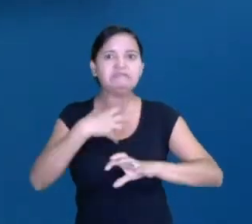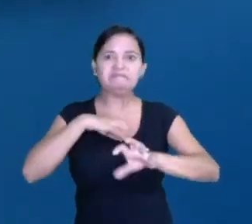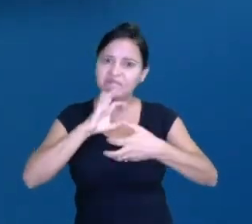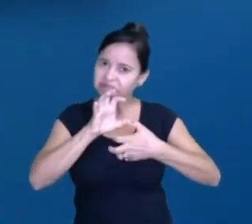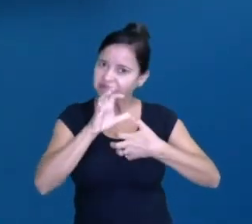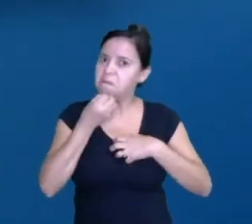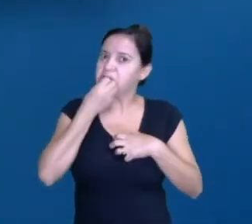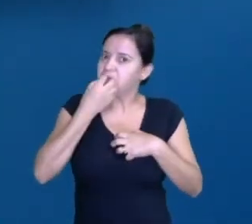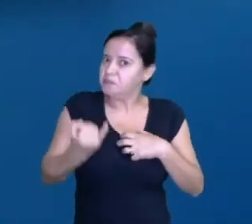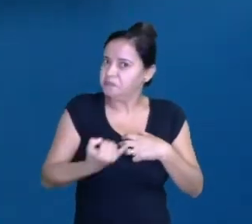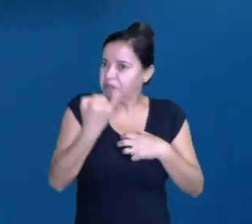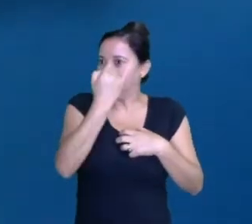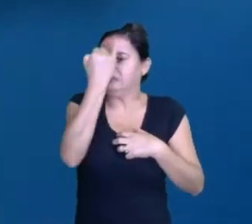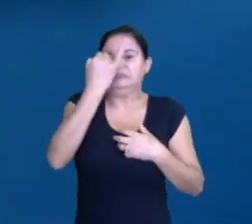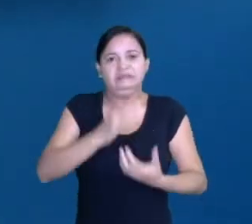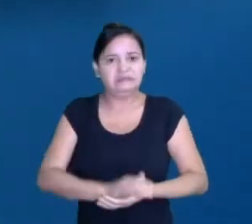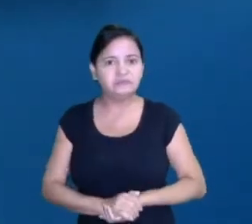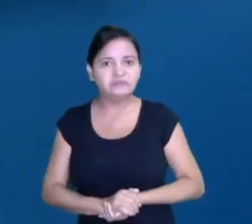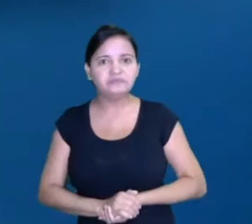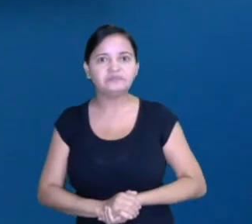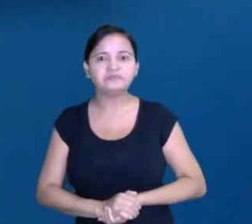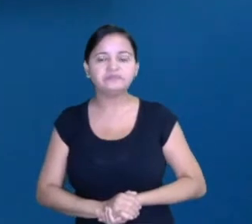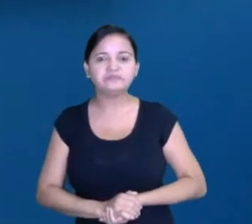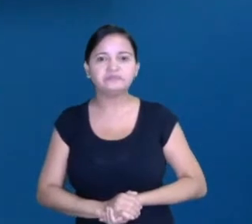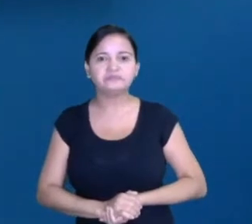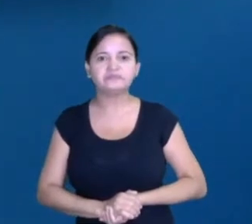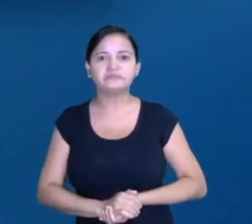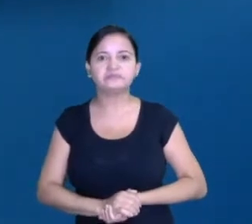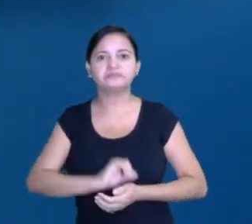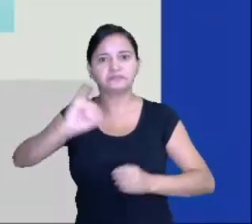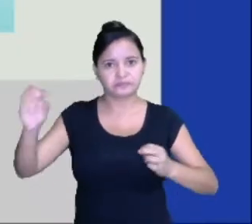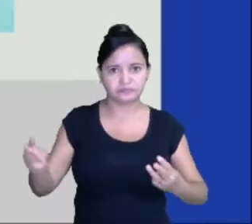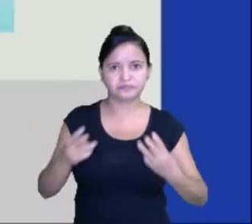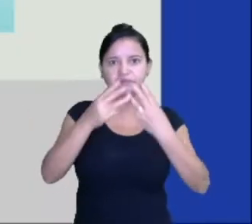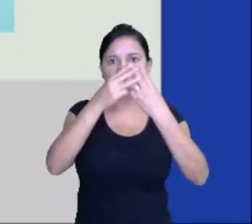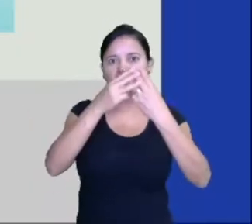cuticute. Produção, por favor, o nosso próximo slide, tá?